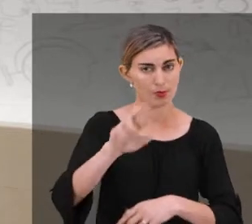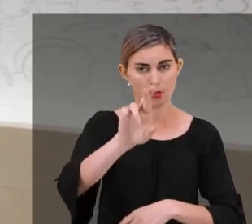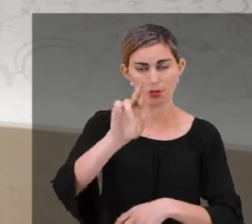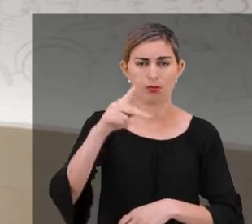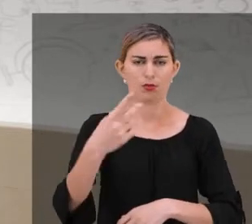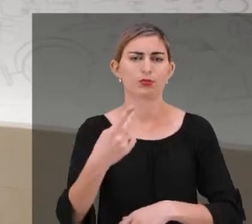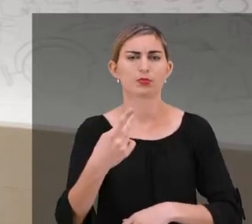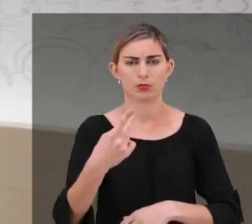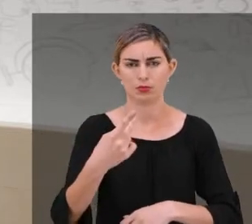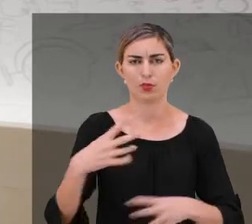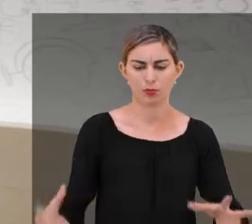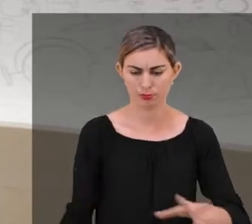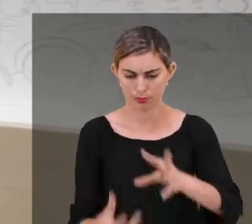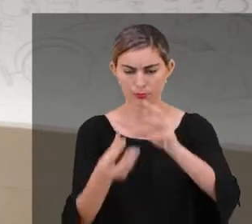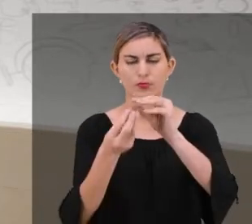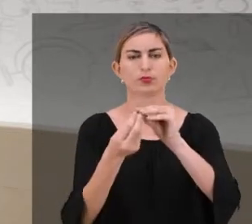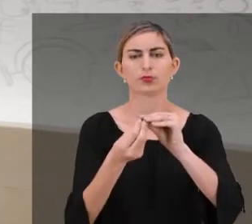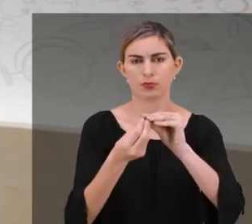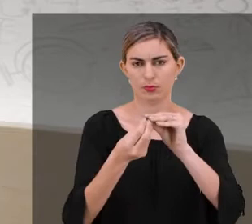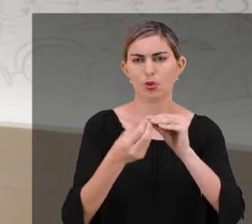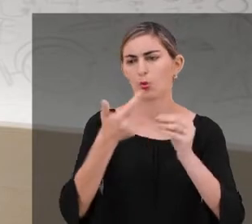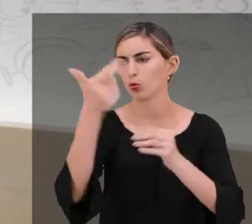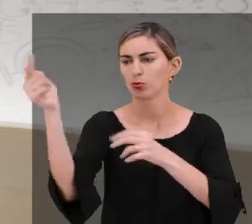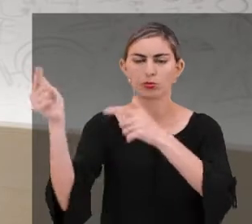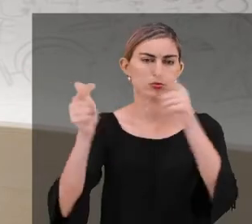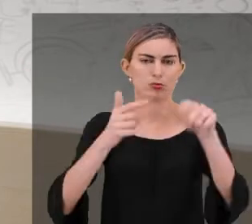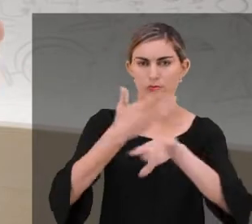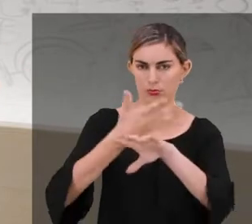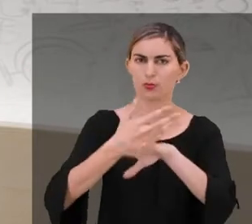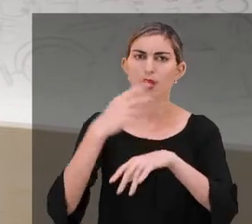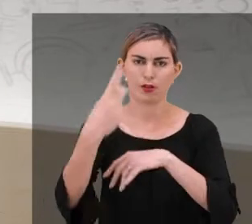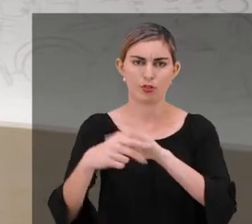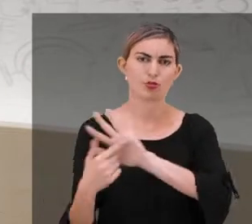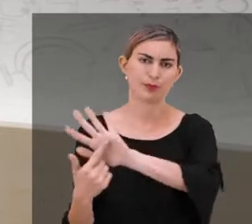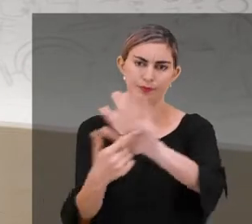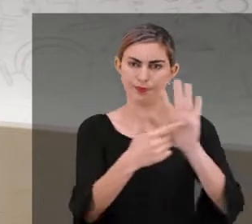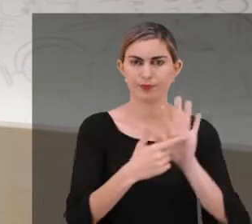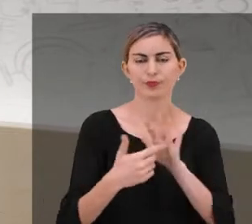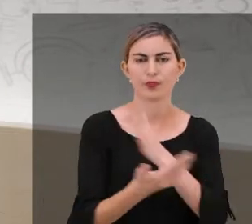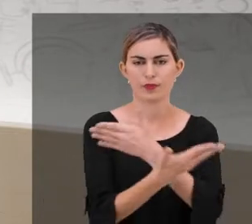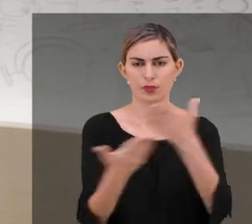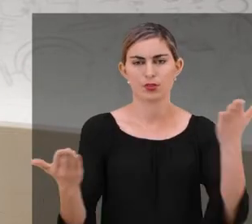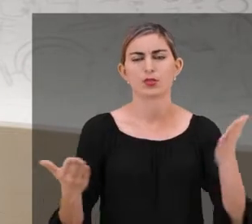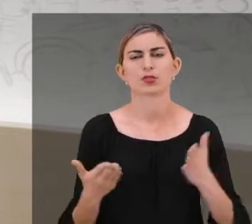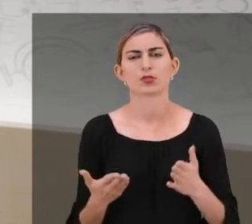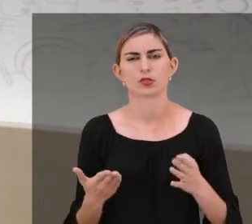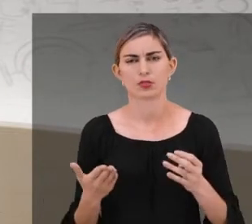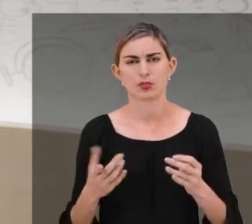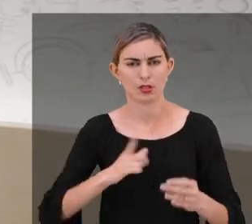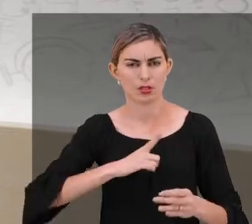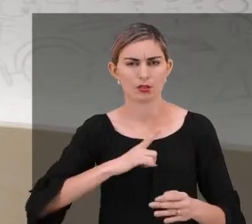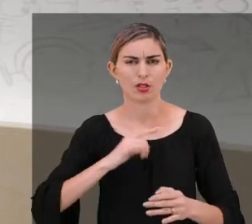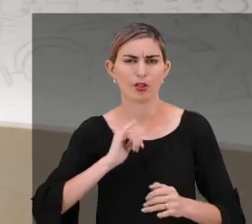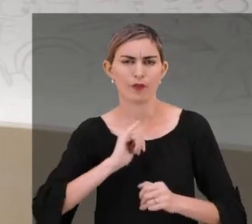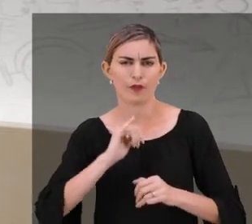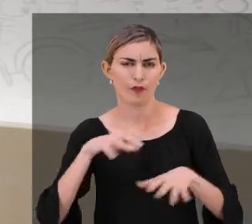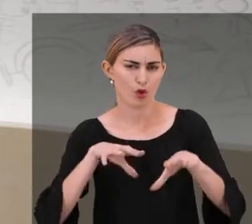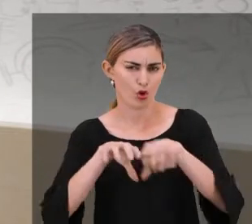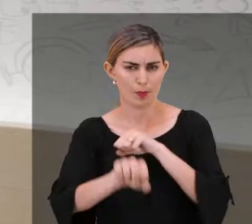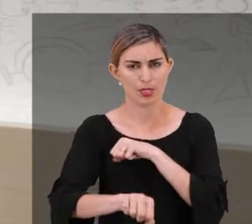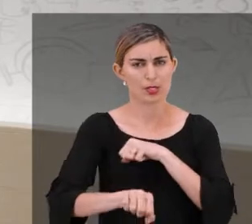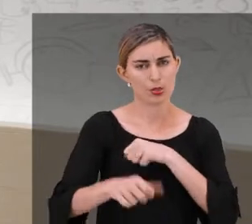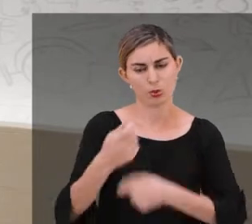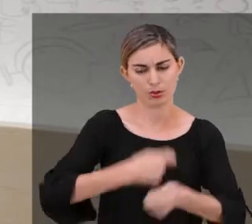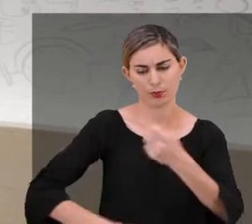de vocês de Recursos Humanos e complemento as outras disciplinas que aqui já foram apresentadas a vocês. Tenho